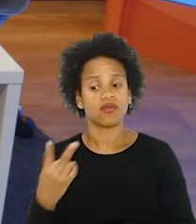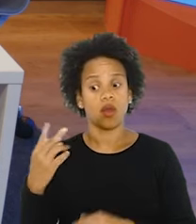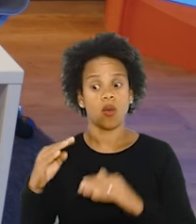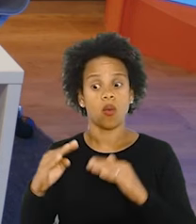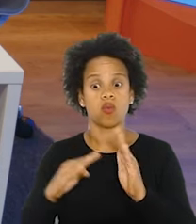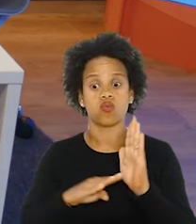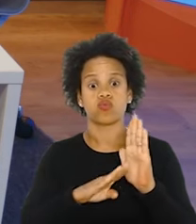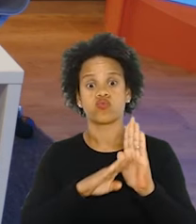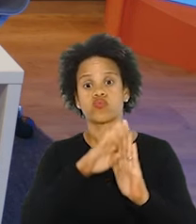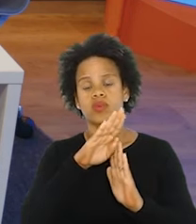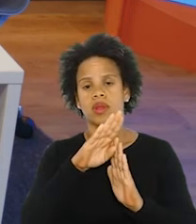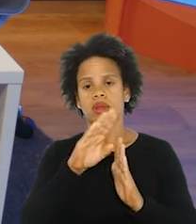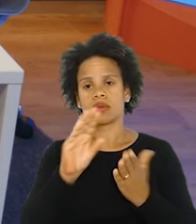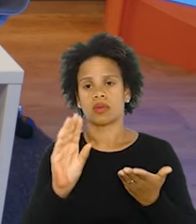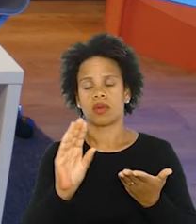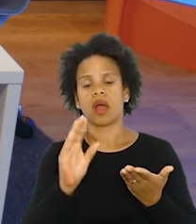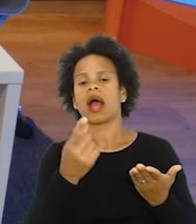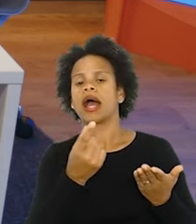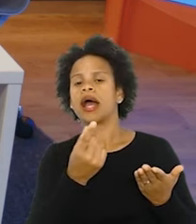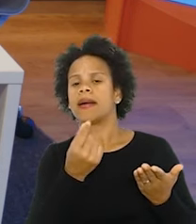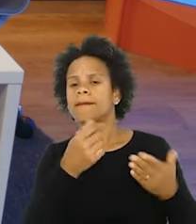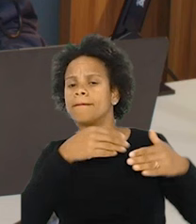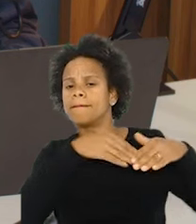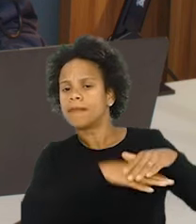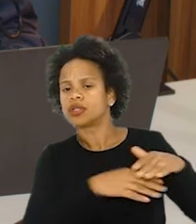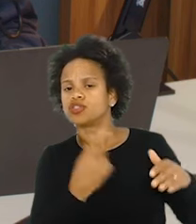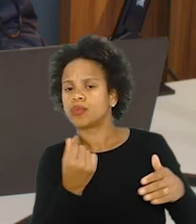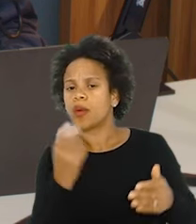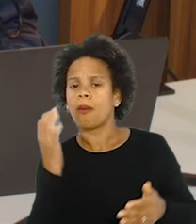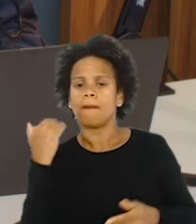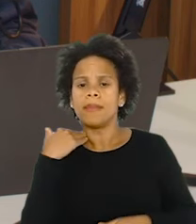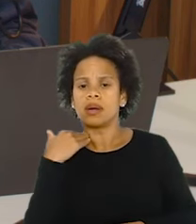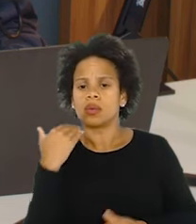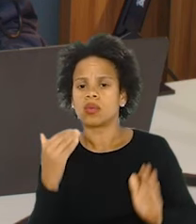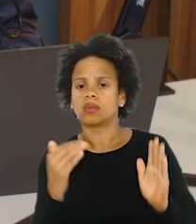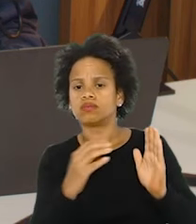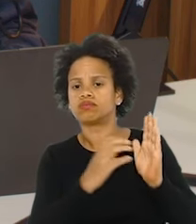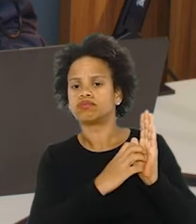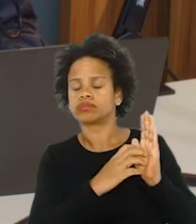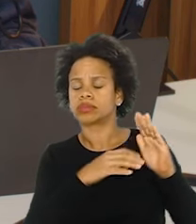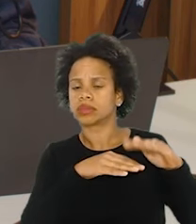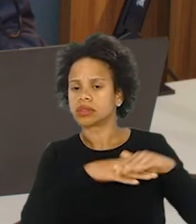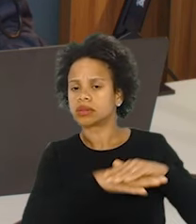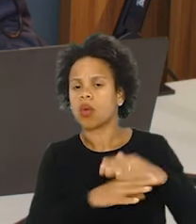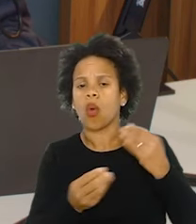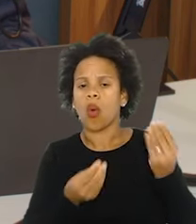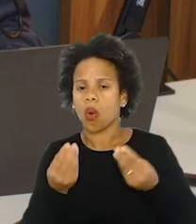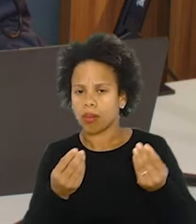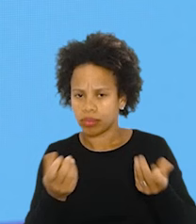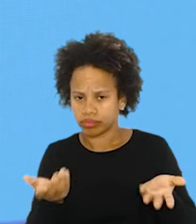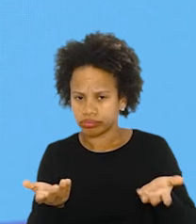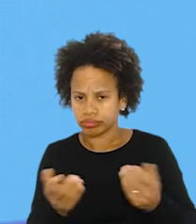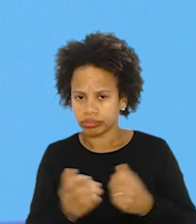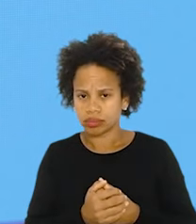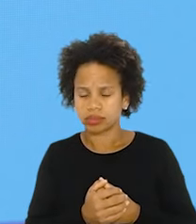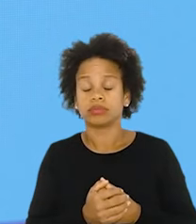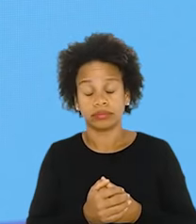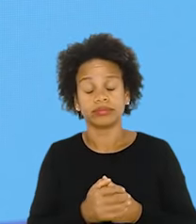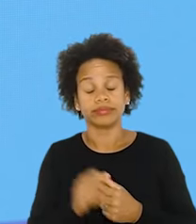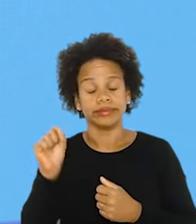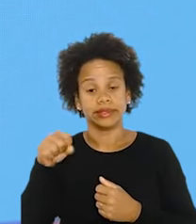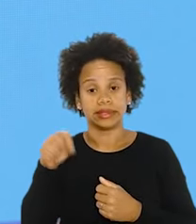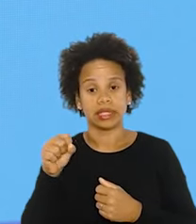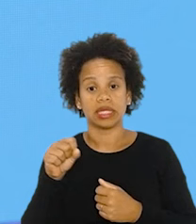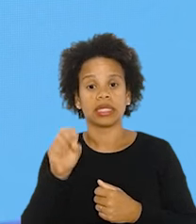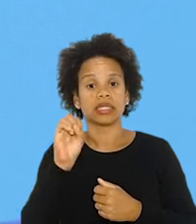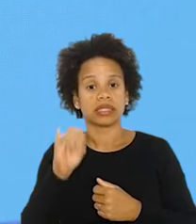e aí caiu na minha conta isso também pode desenquadrar quando eu faturar esse valor sair como que funciona isso sim eh na verdade